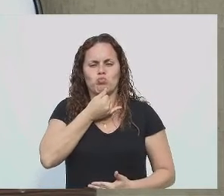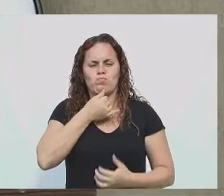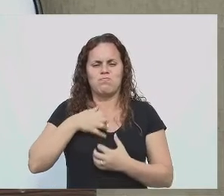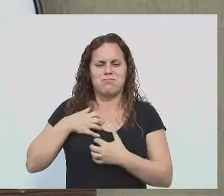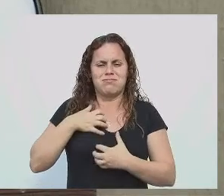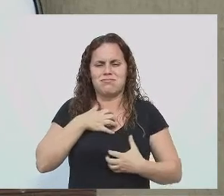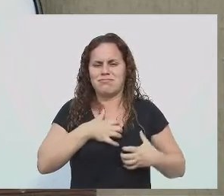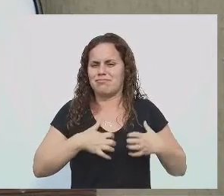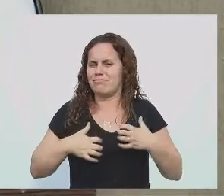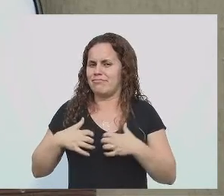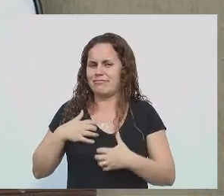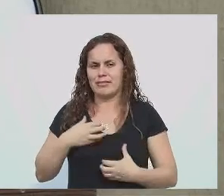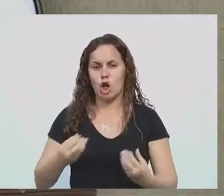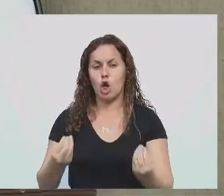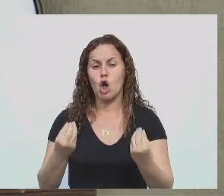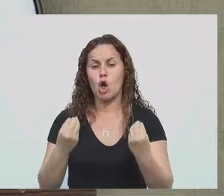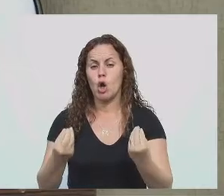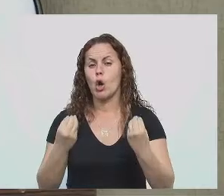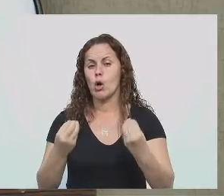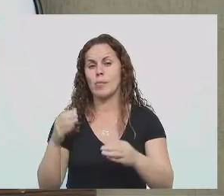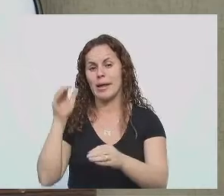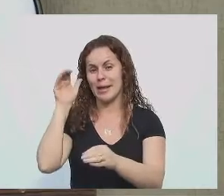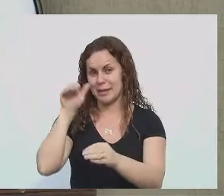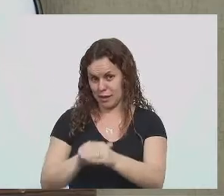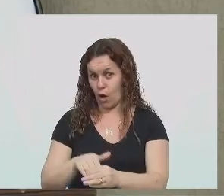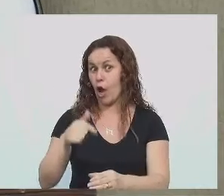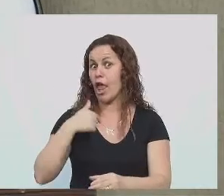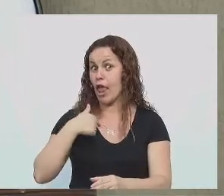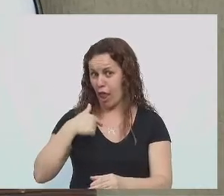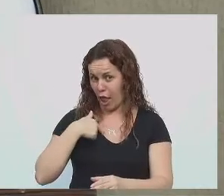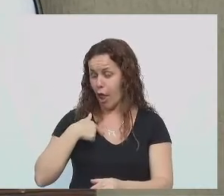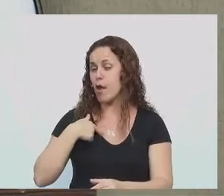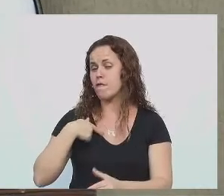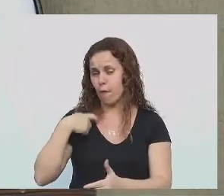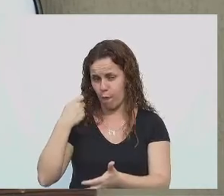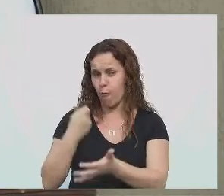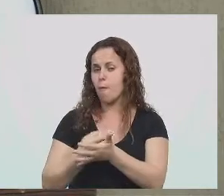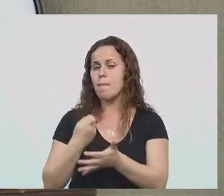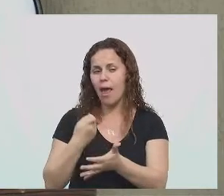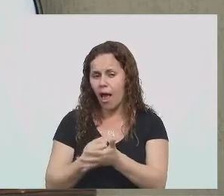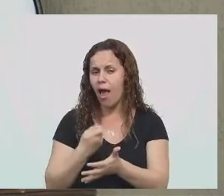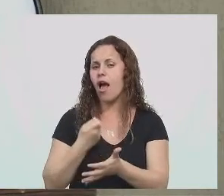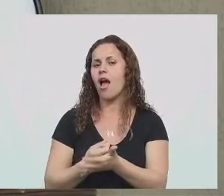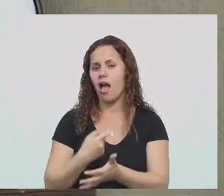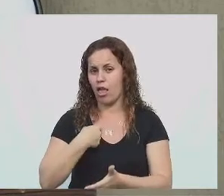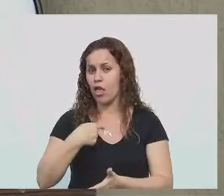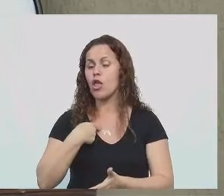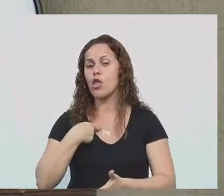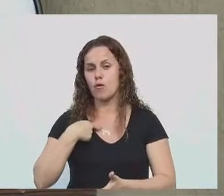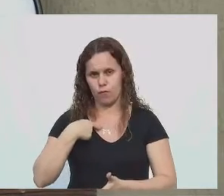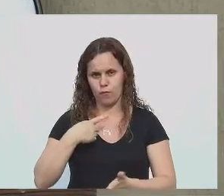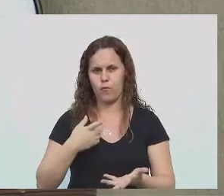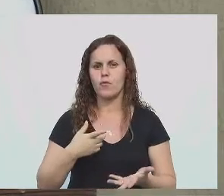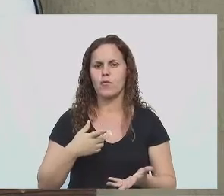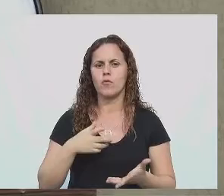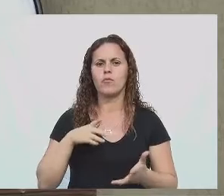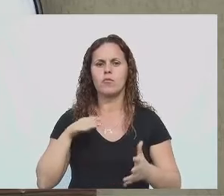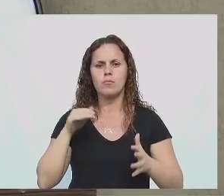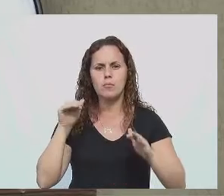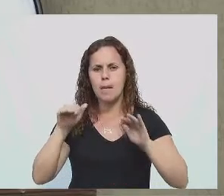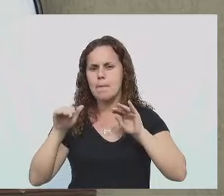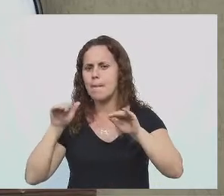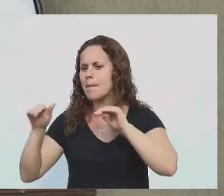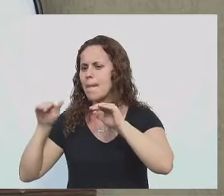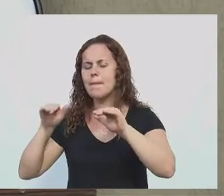foi essa eleição. Então, eu vou cobrar a nova Câmara aqui. Falo novamente, o Sérgio está ouvindo, vou